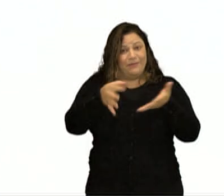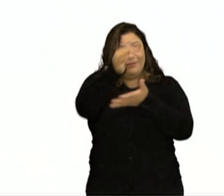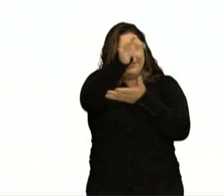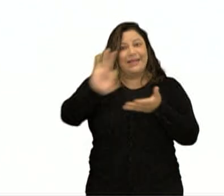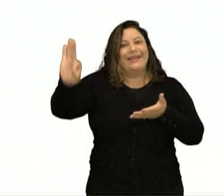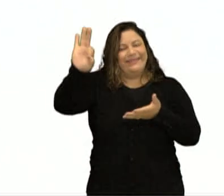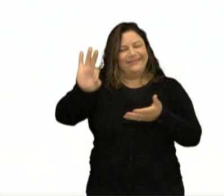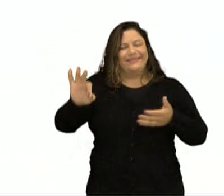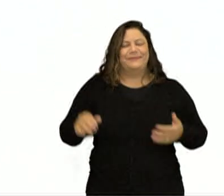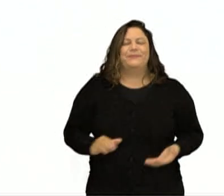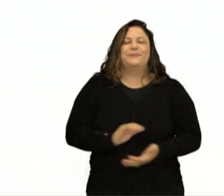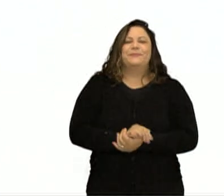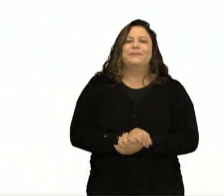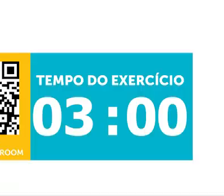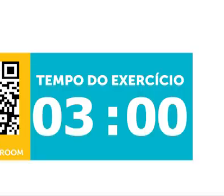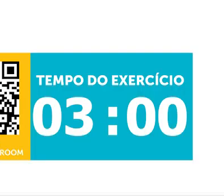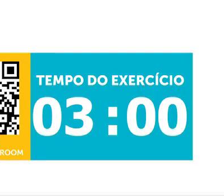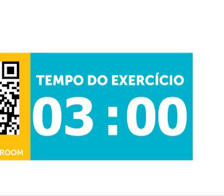acerte esse exercício.